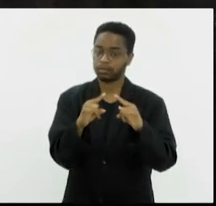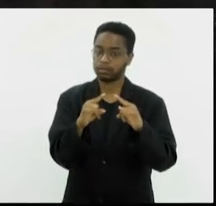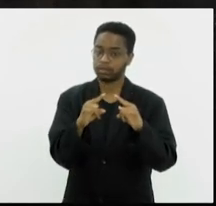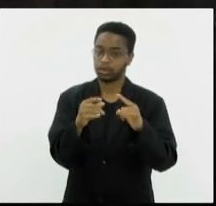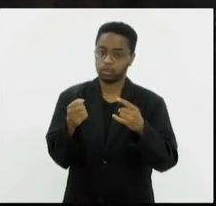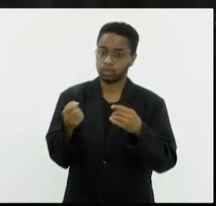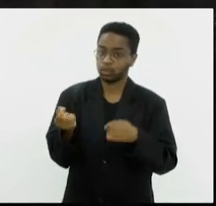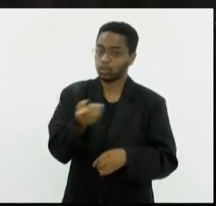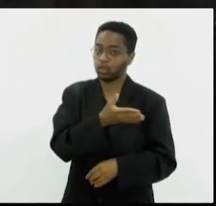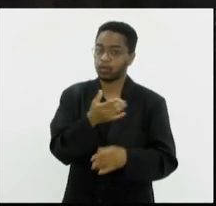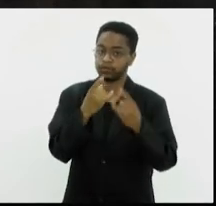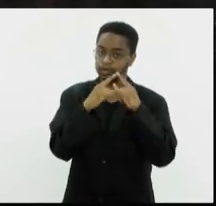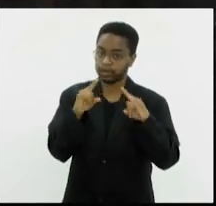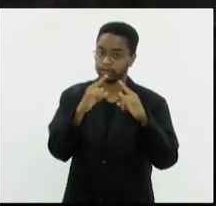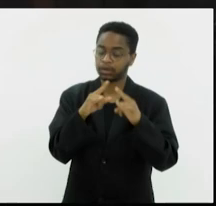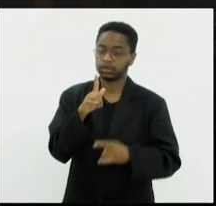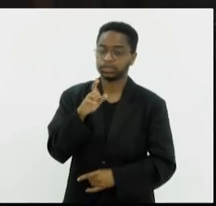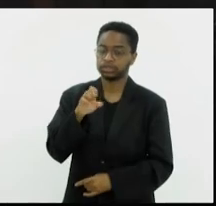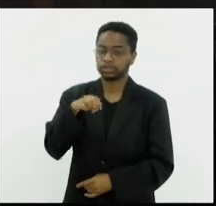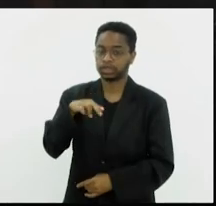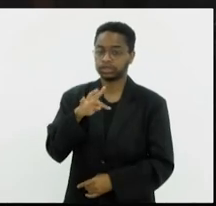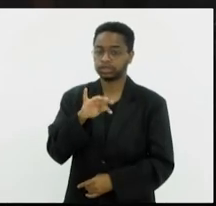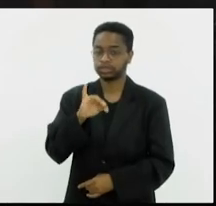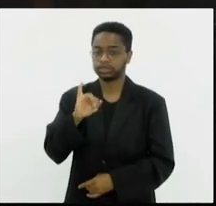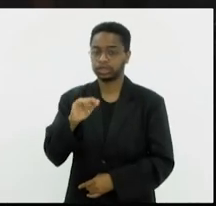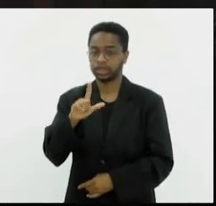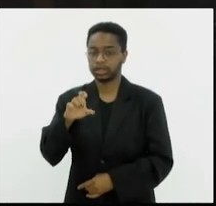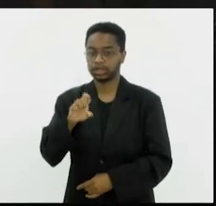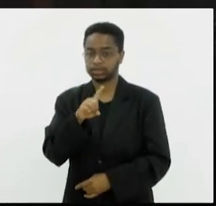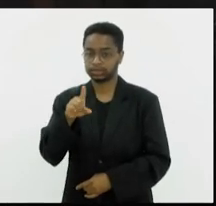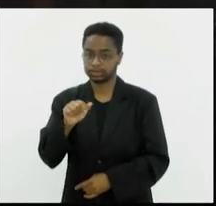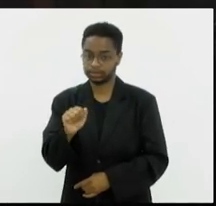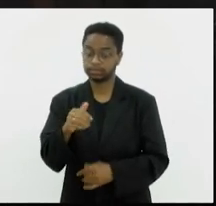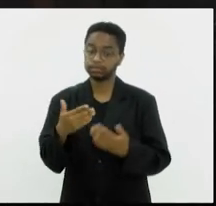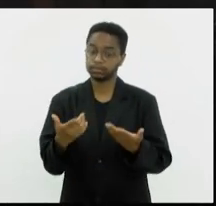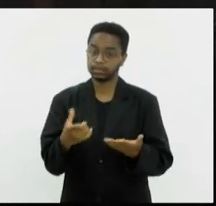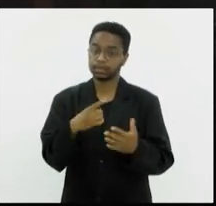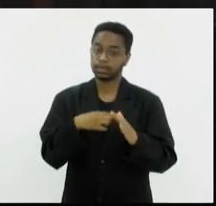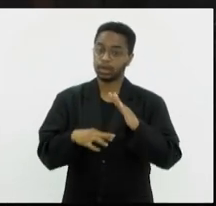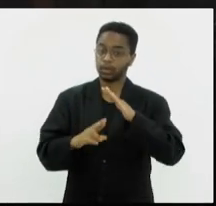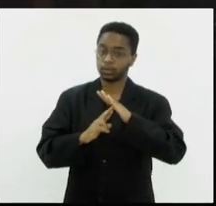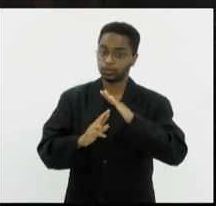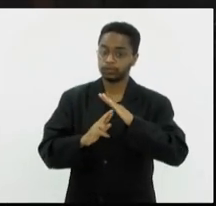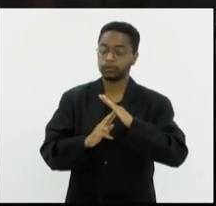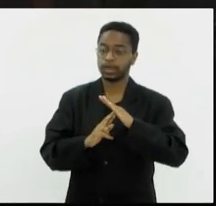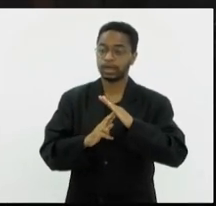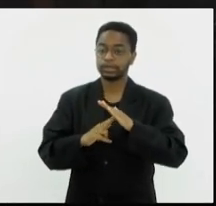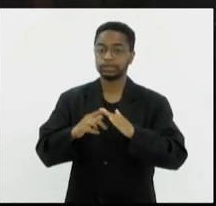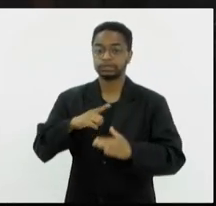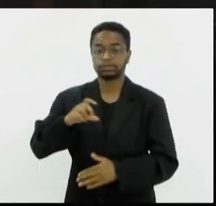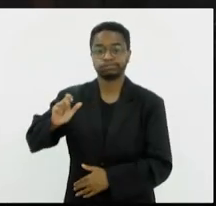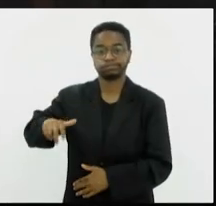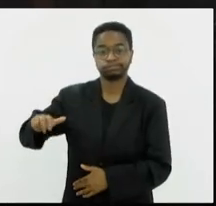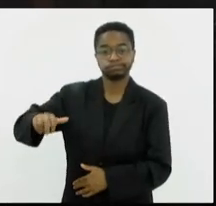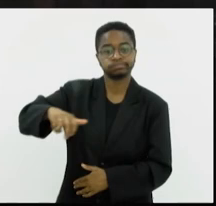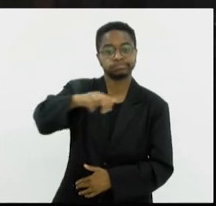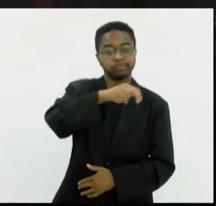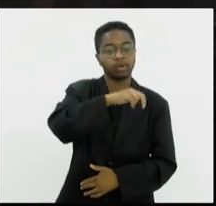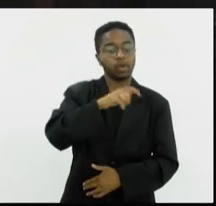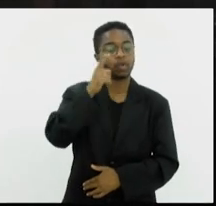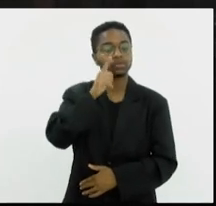inaugurado terminal gentileza né você D rodoviária para uma passarela você vai por